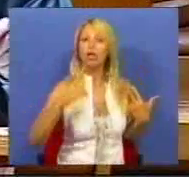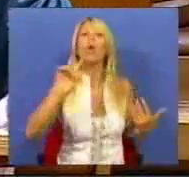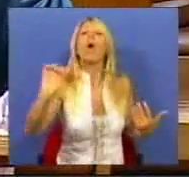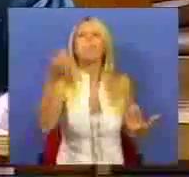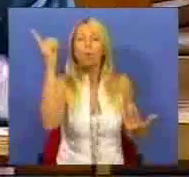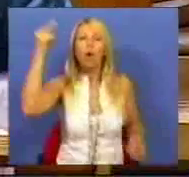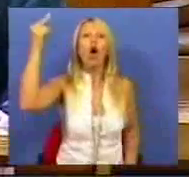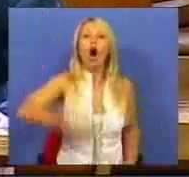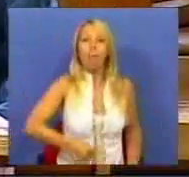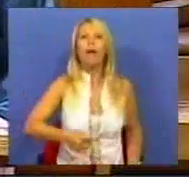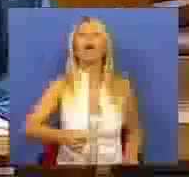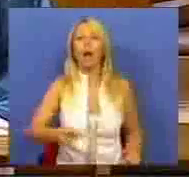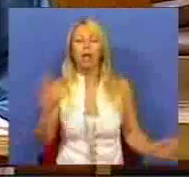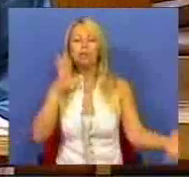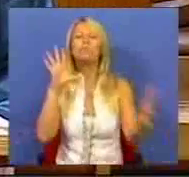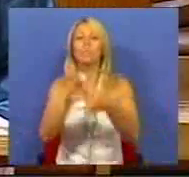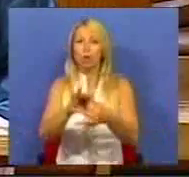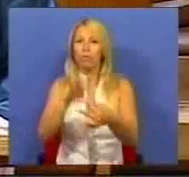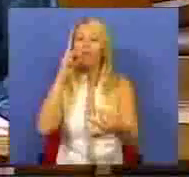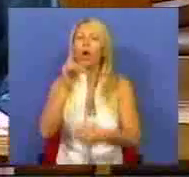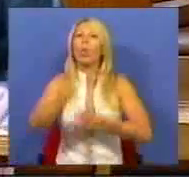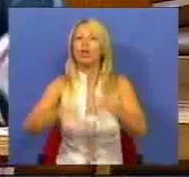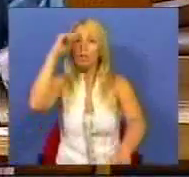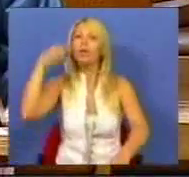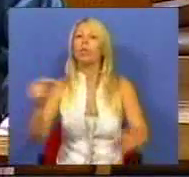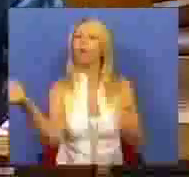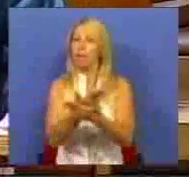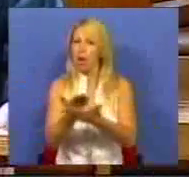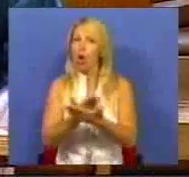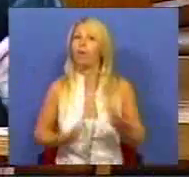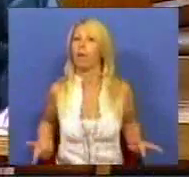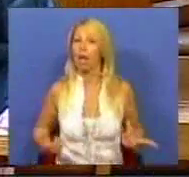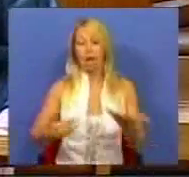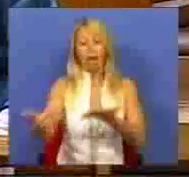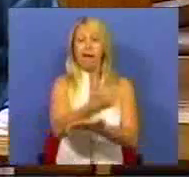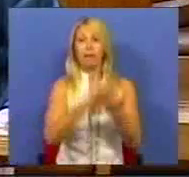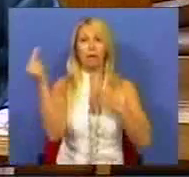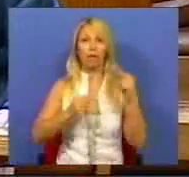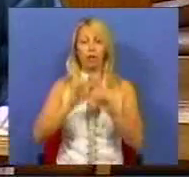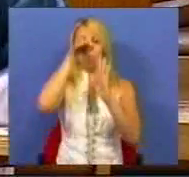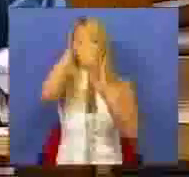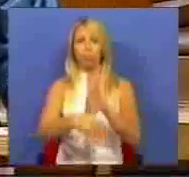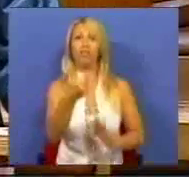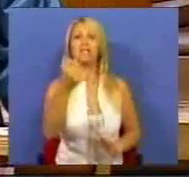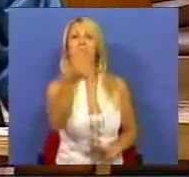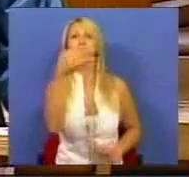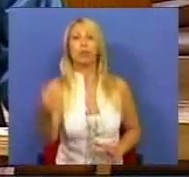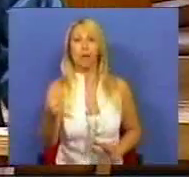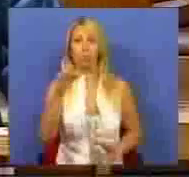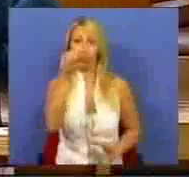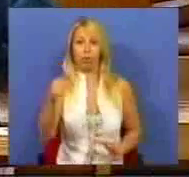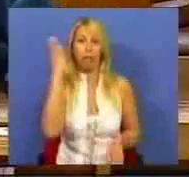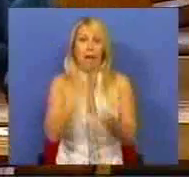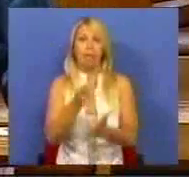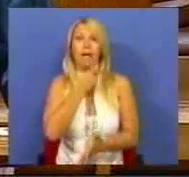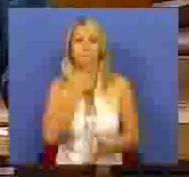fossem obrigados a atentar às dificuldades da economia. A receita fiscal caiu 25% até maio. Vêm aí mais impostos